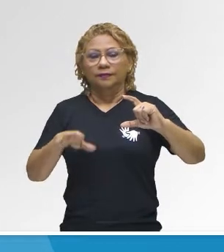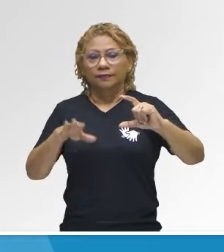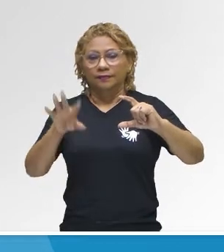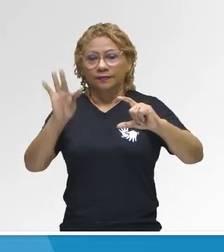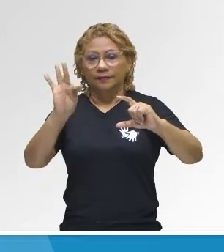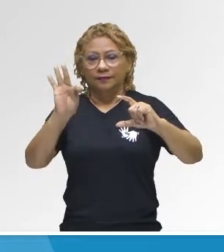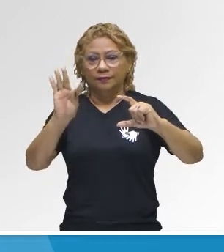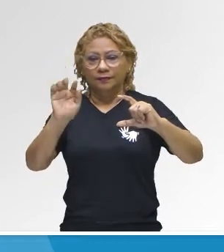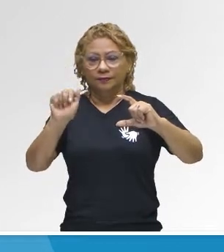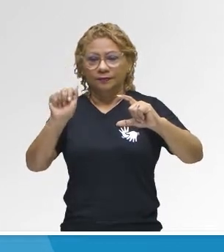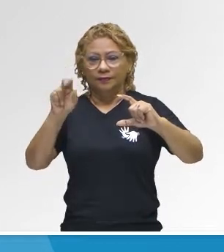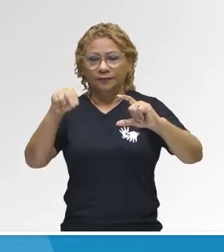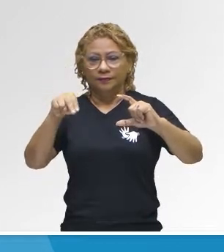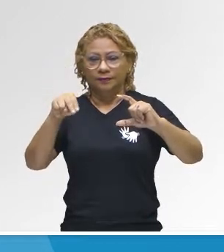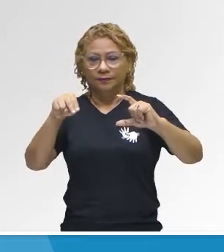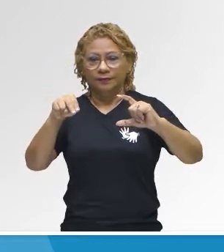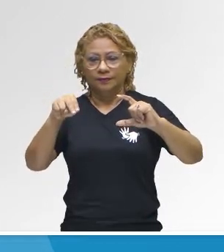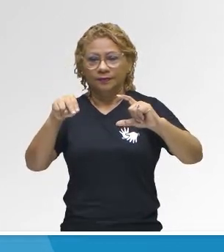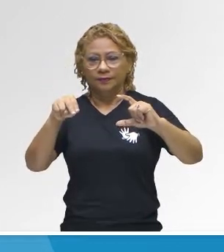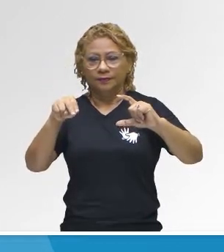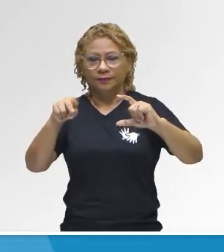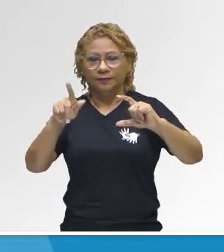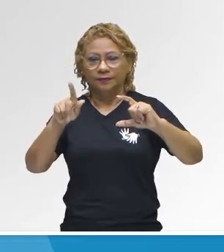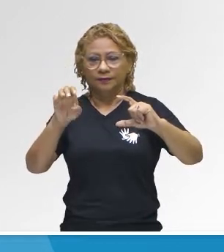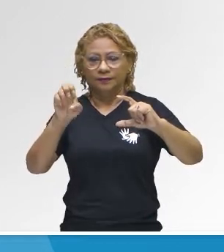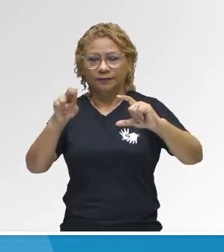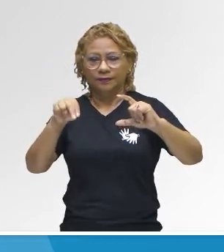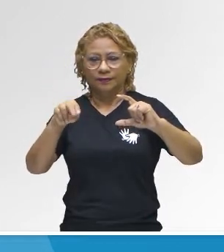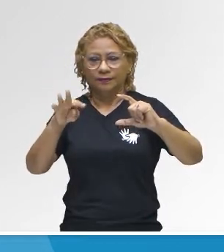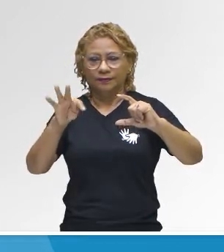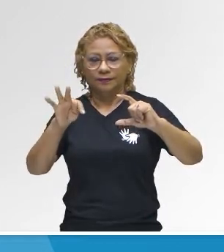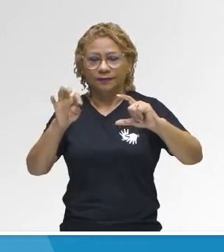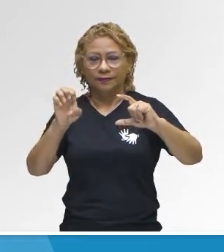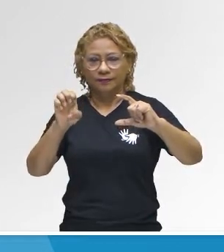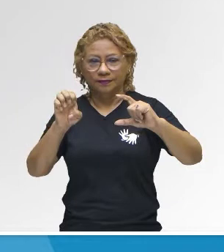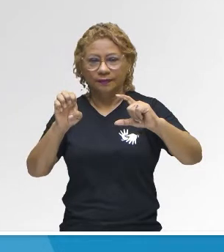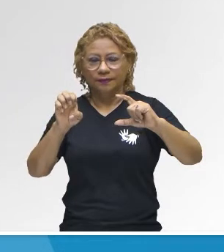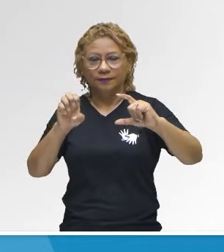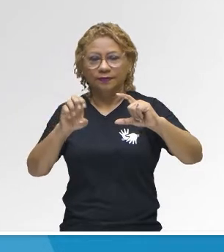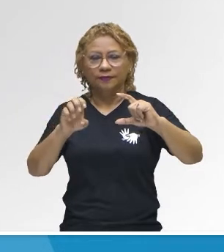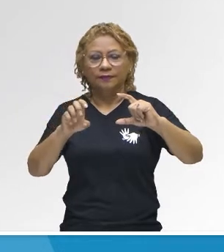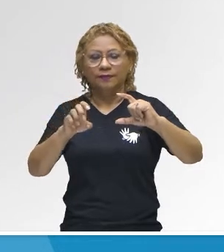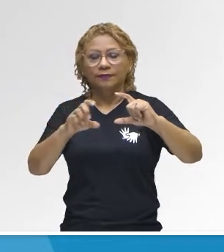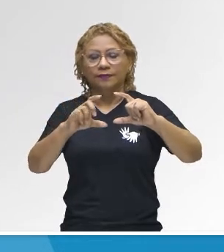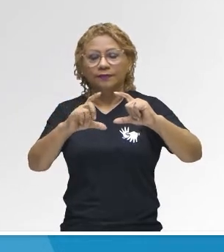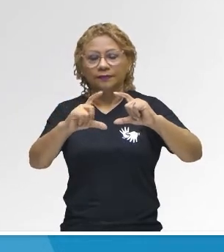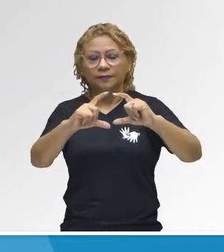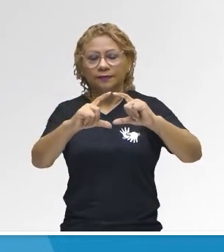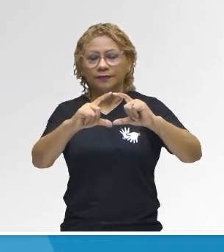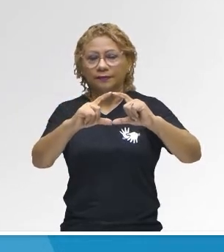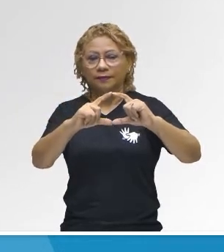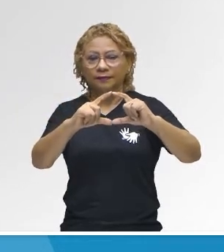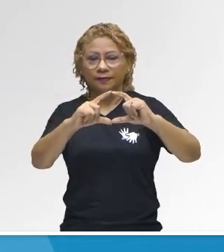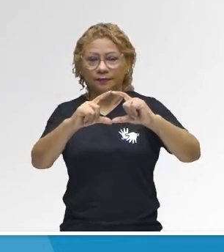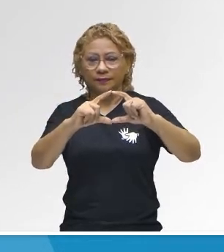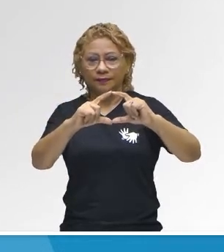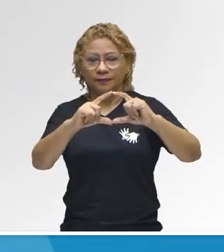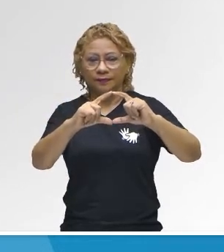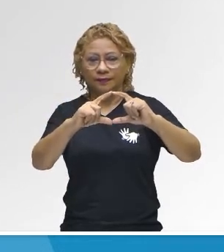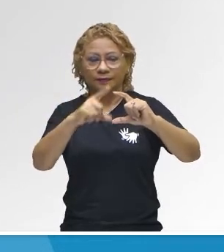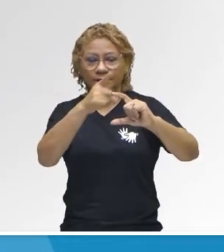tocando apenas um ponto da circunferência. E à medida que a gente